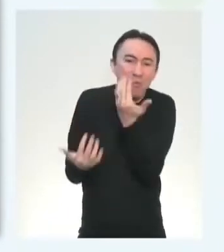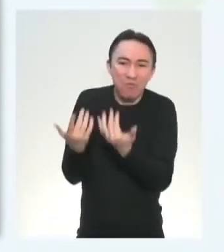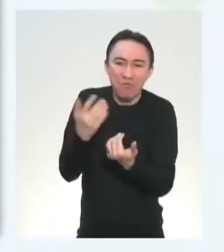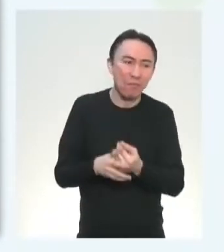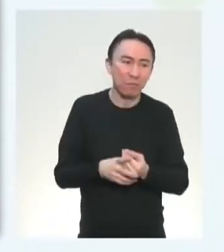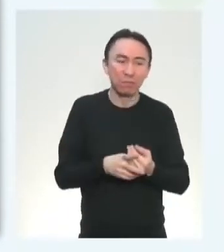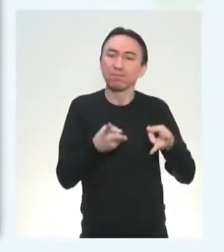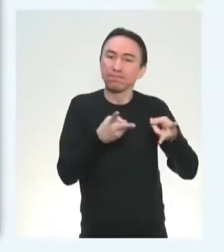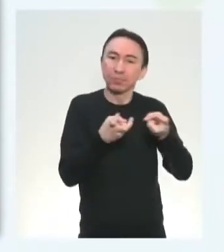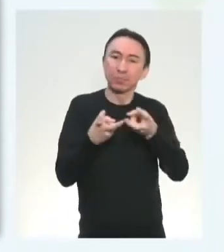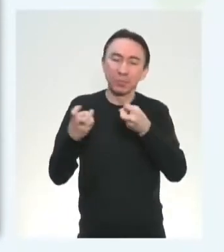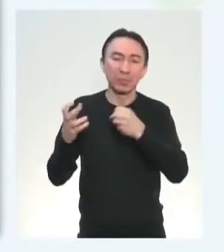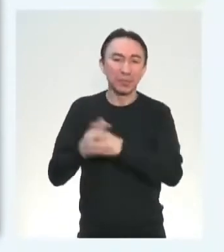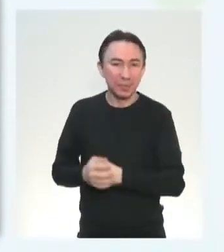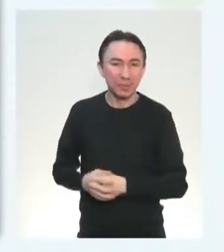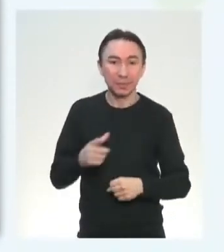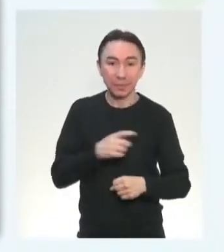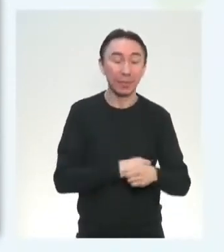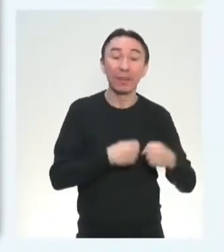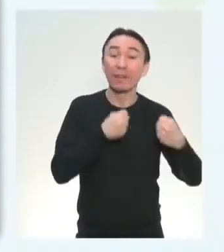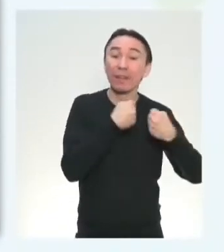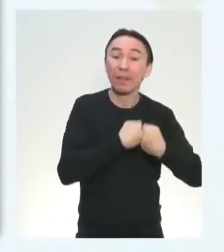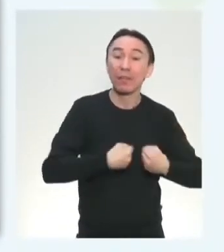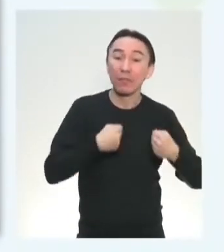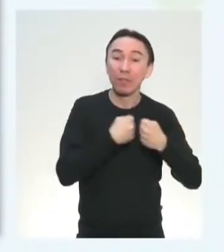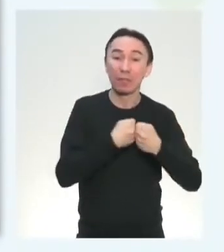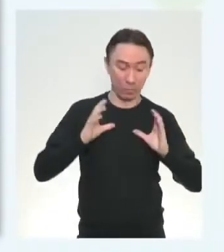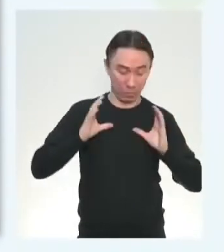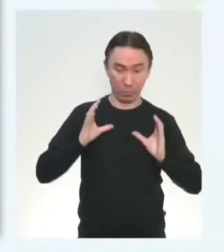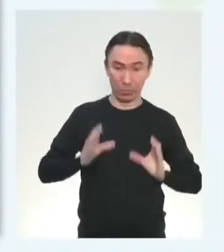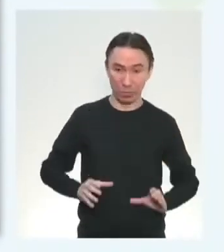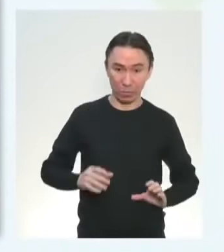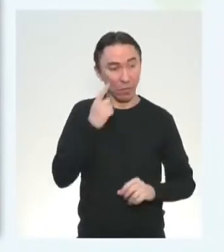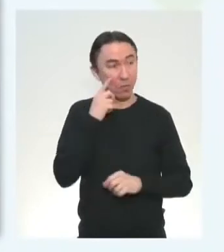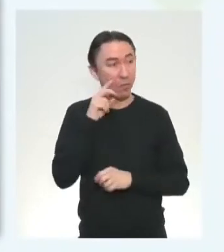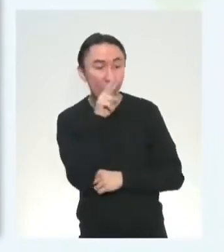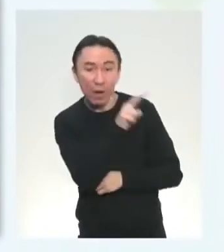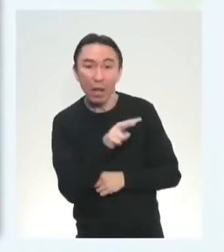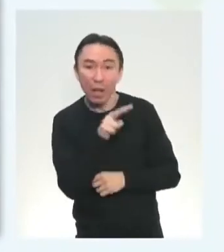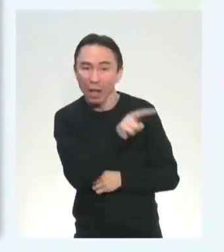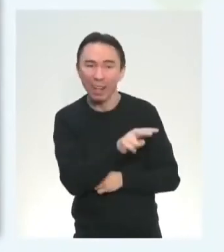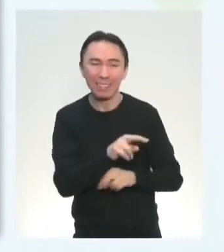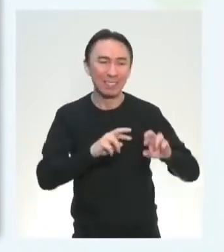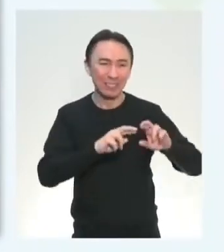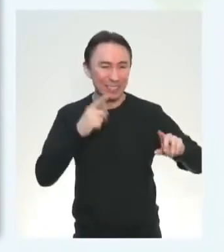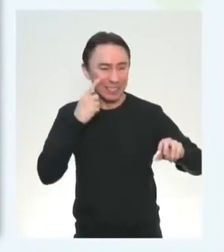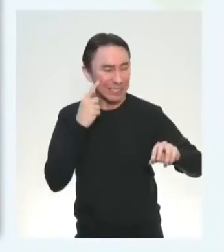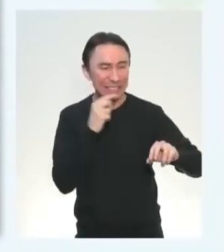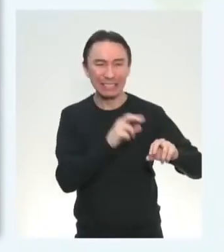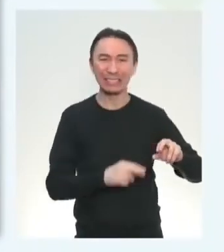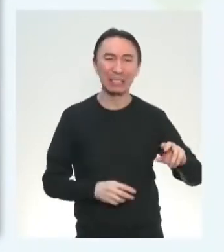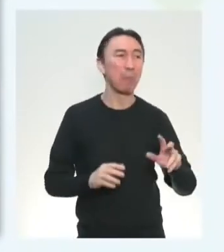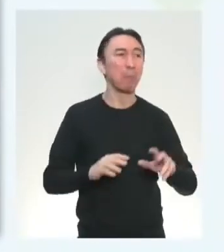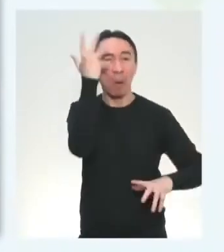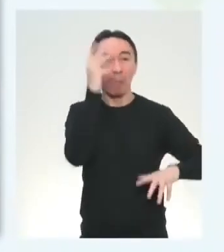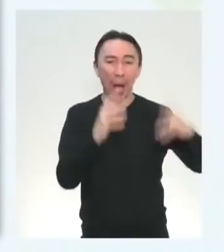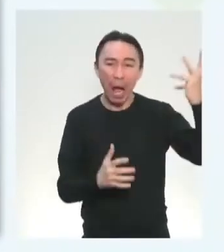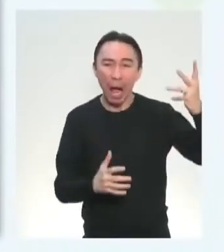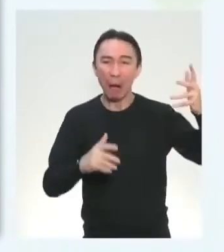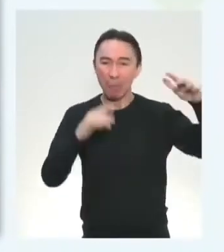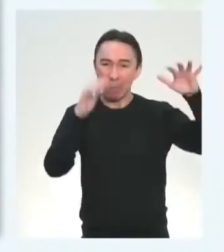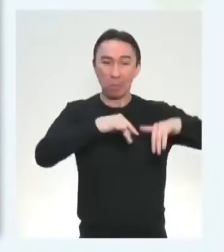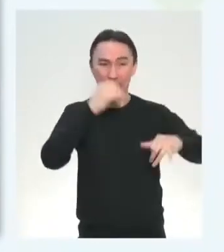são usadas para previsão de catástrofes naturais que permitem a tomada de medidas preventivas. Também